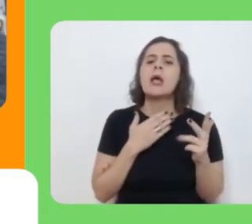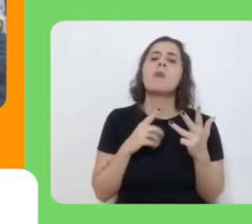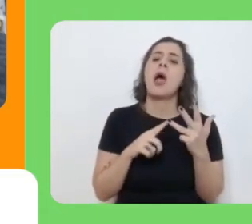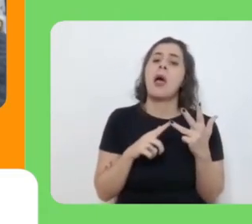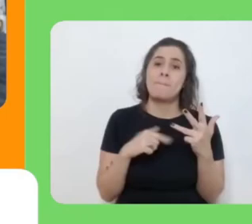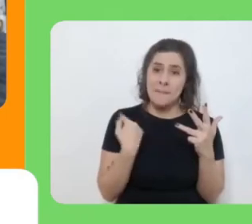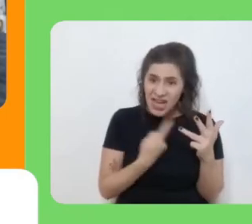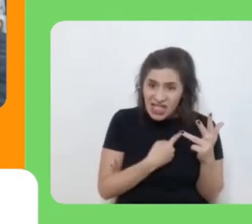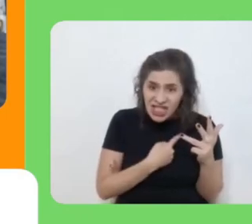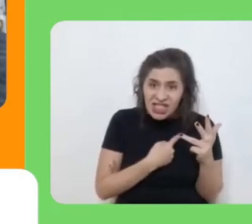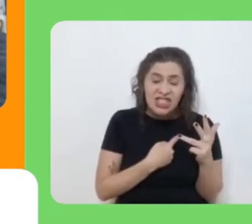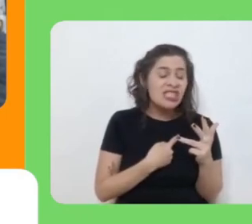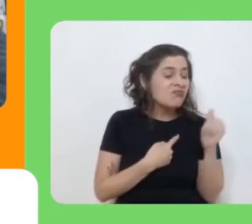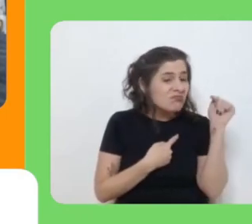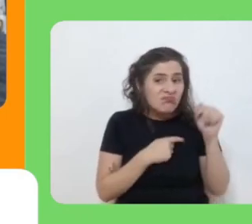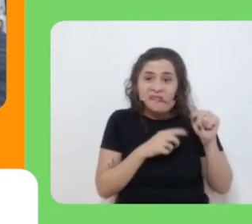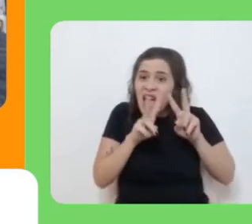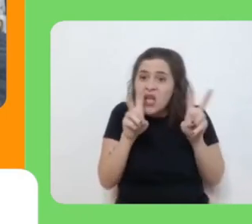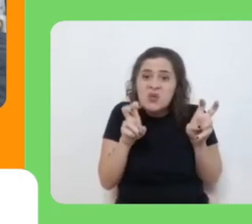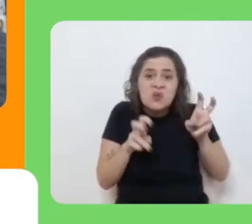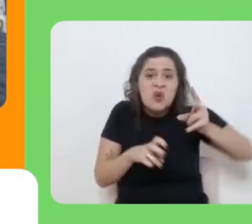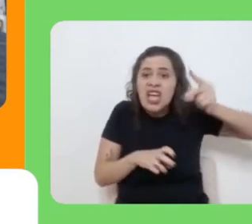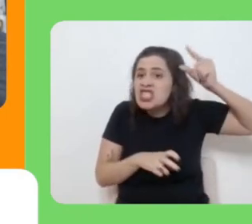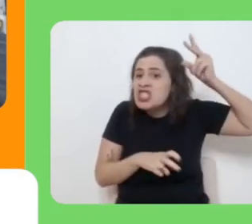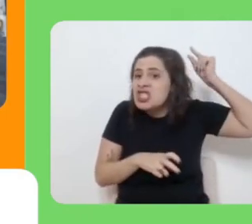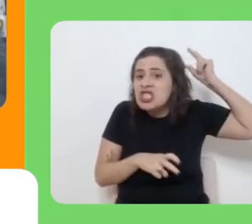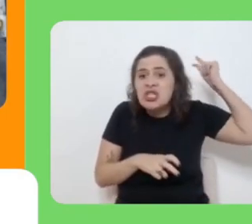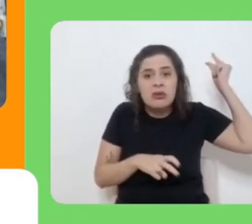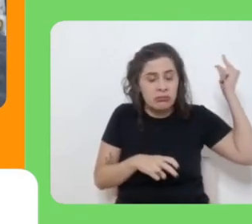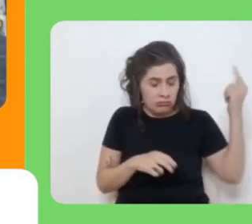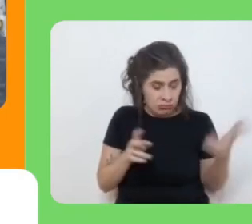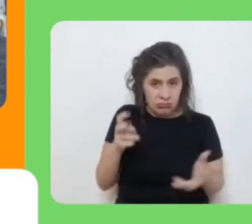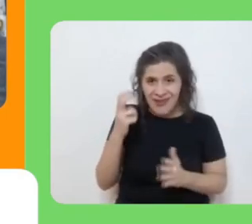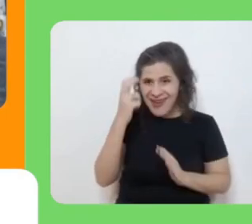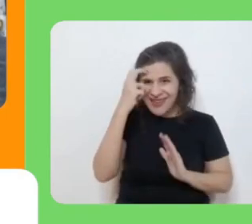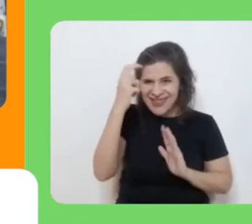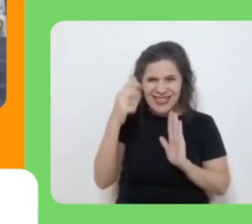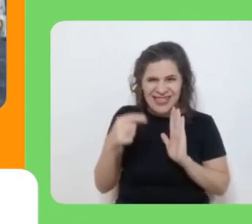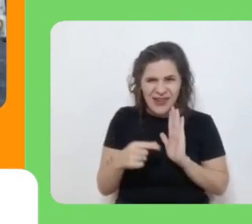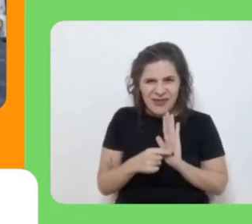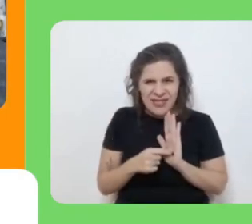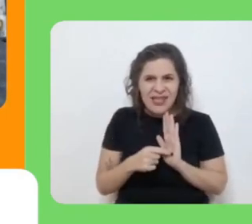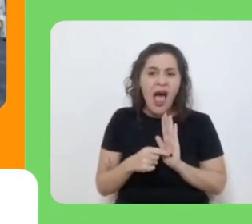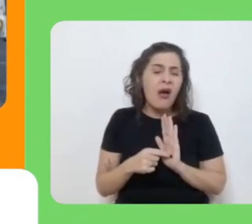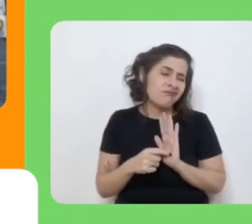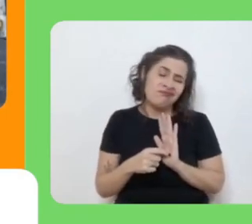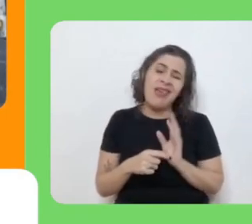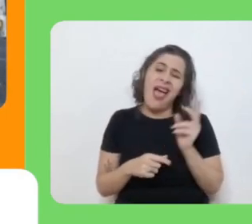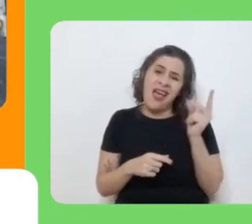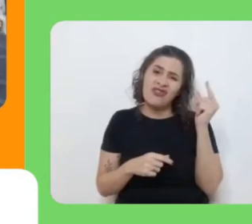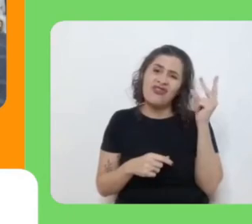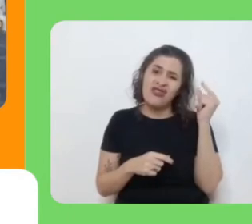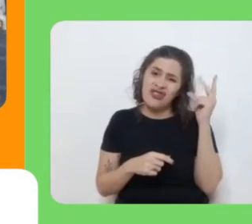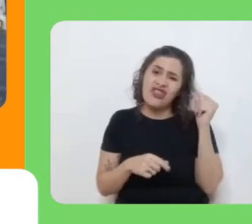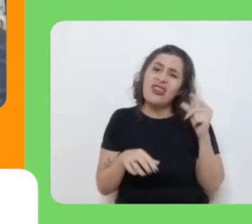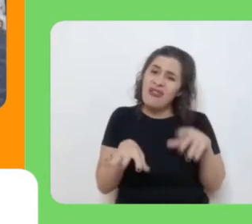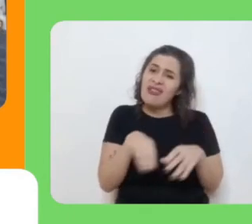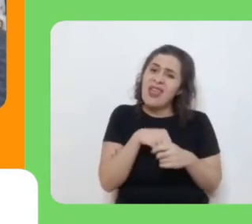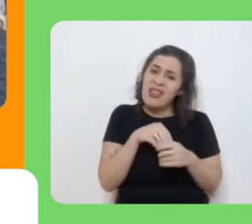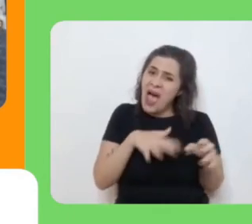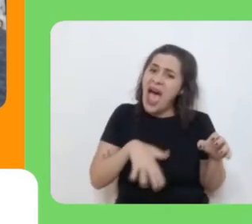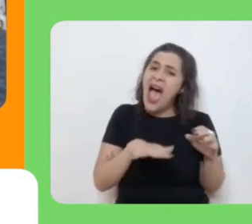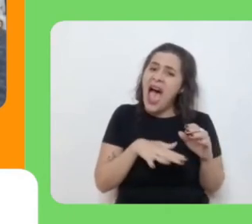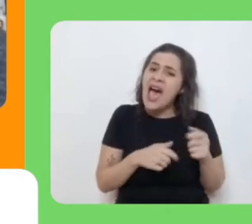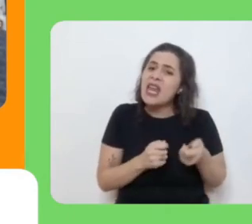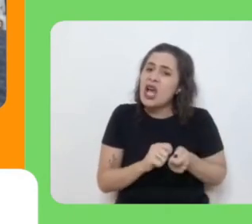era um assunto antigo. Do mesmo jeito que a inteligência artificial também é algo antigo dentro da área de jogos, e VR